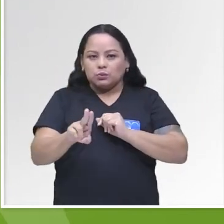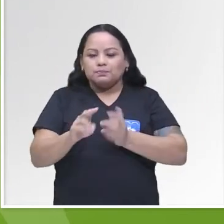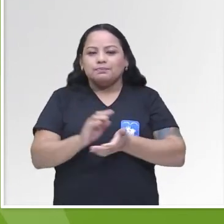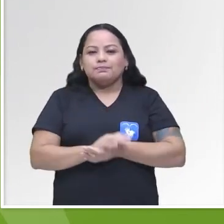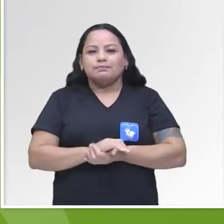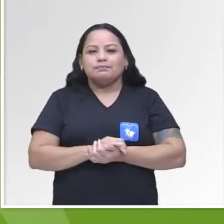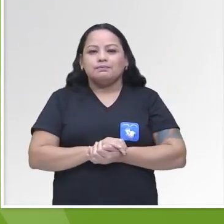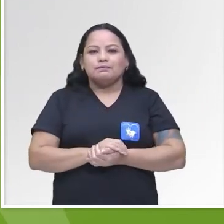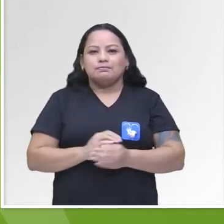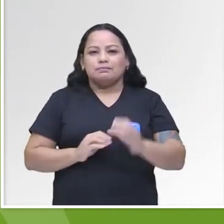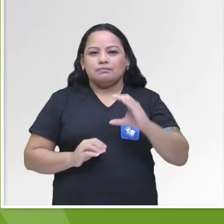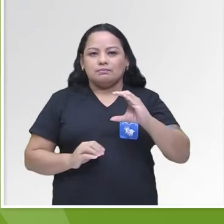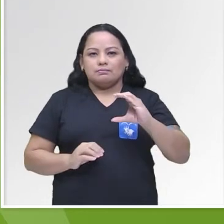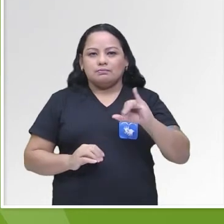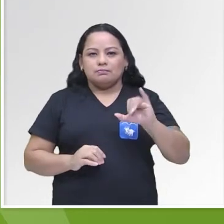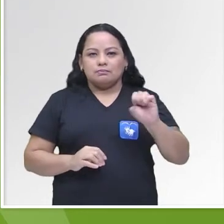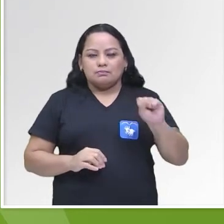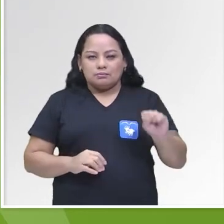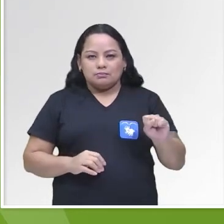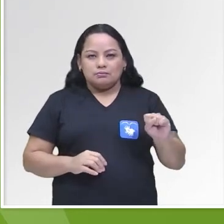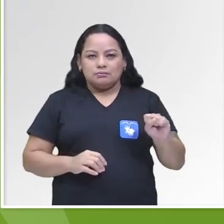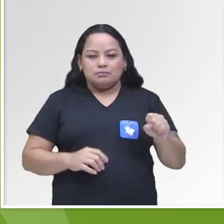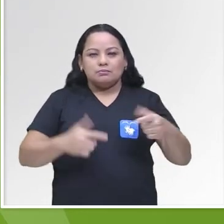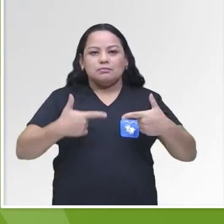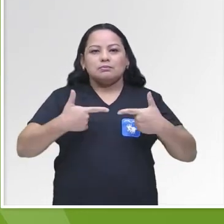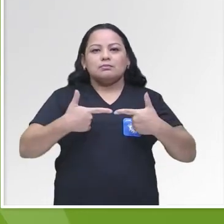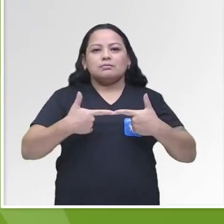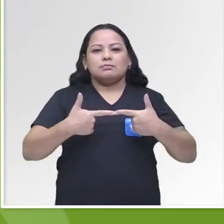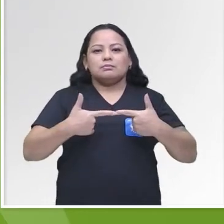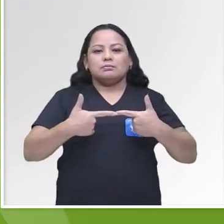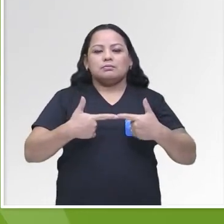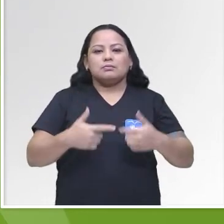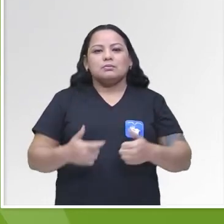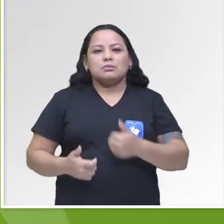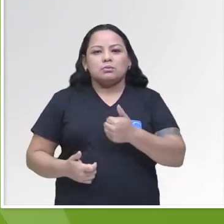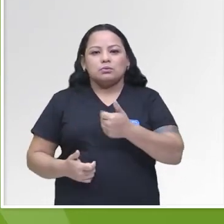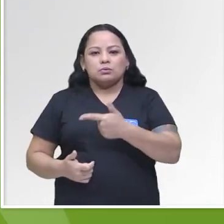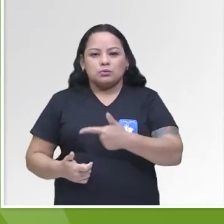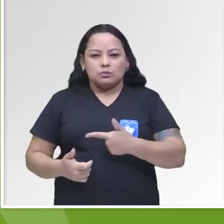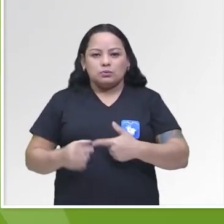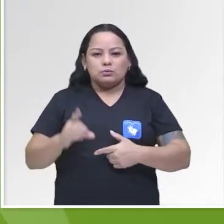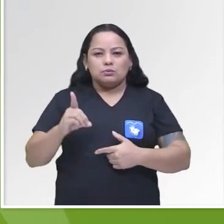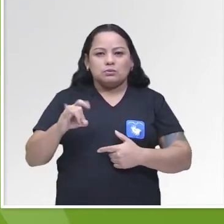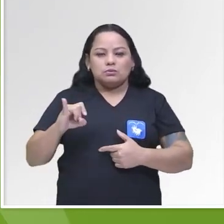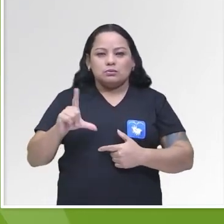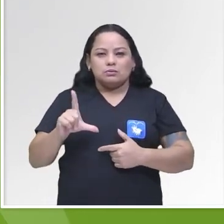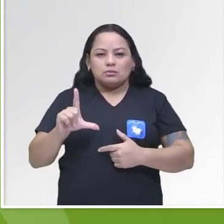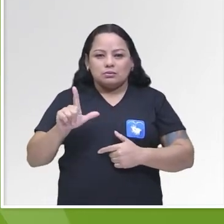prefixo cis. Aí vai ficar cis 1 e 2 dicloro eteno.